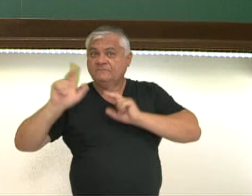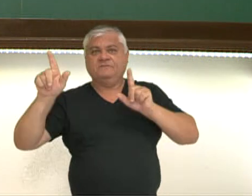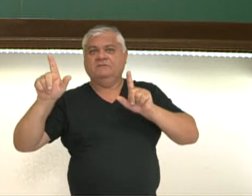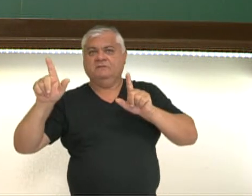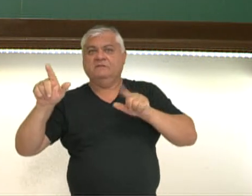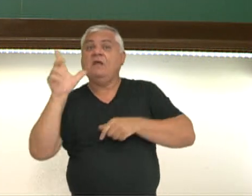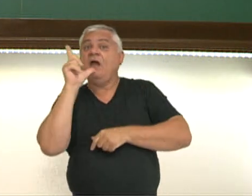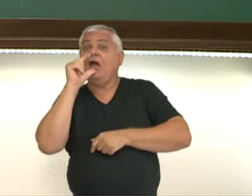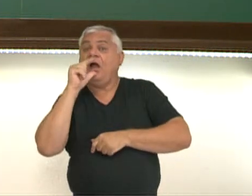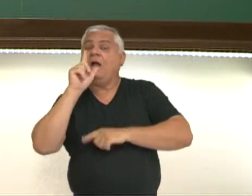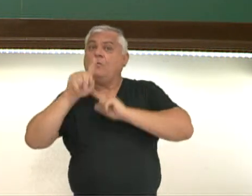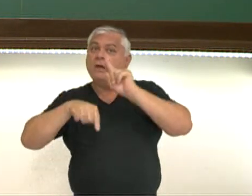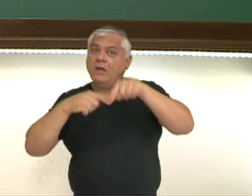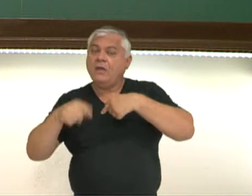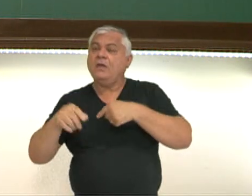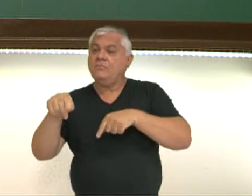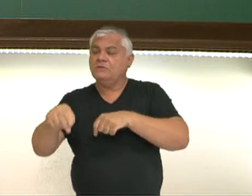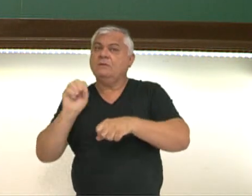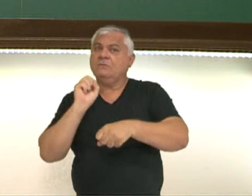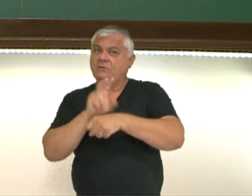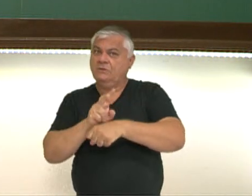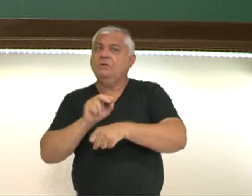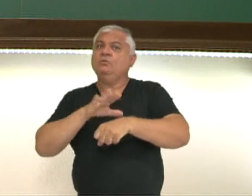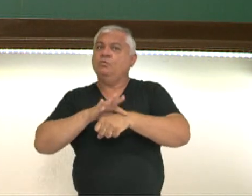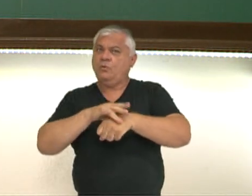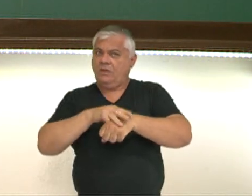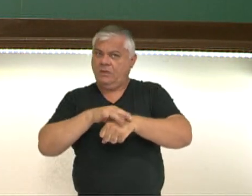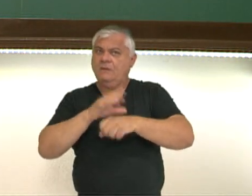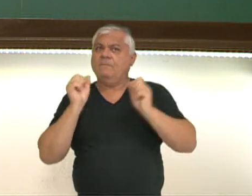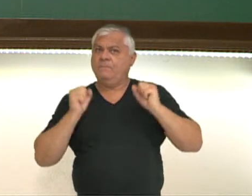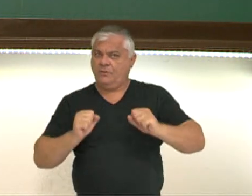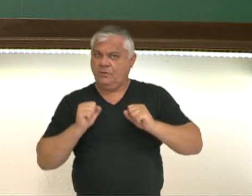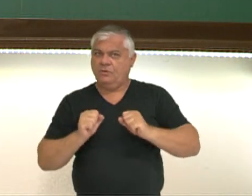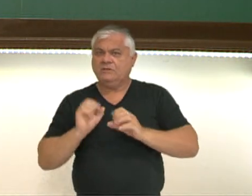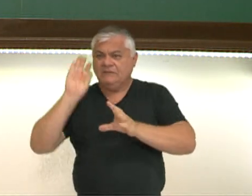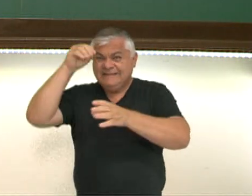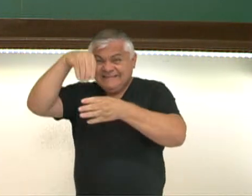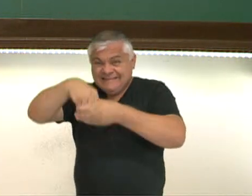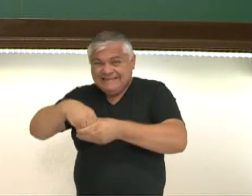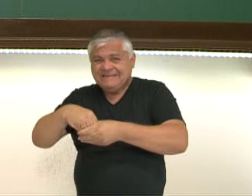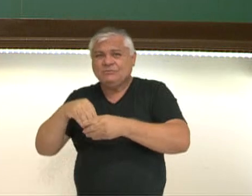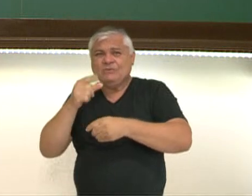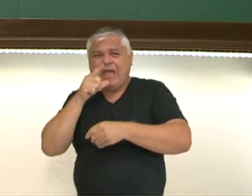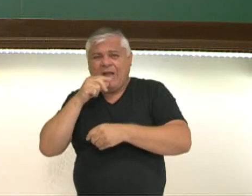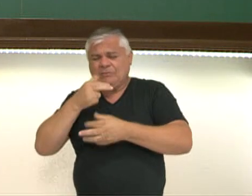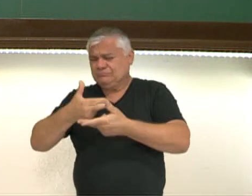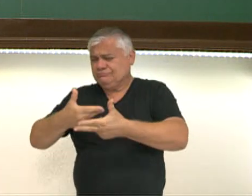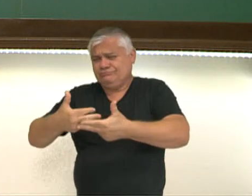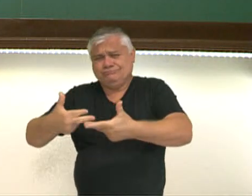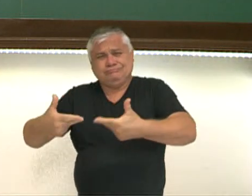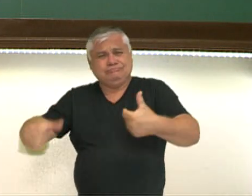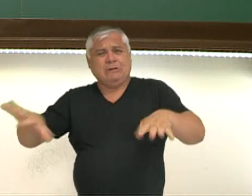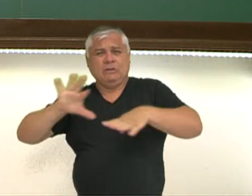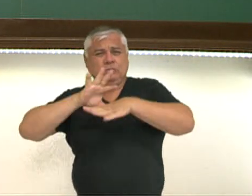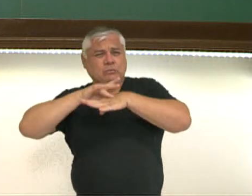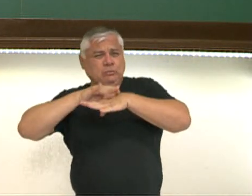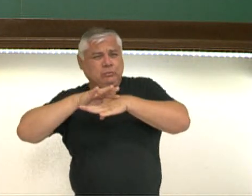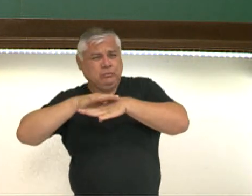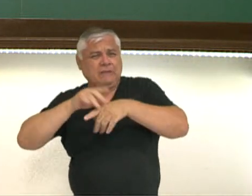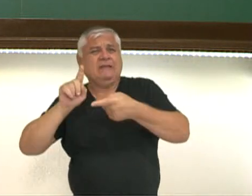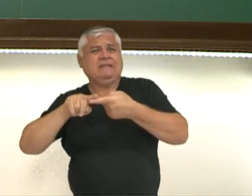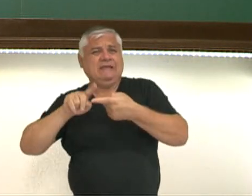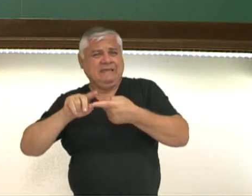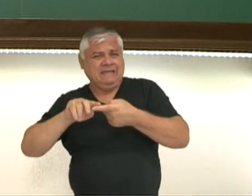água é um grande vetor de doenças, infelizmente. Dentro da água nós podemos ter uma enorme variedade de doenças, como por exemplo